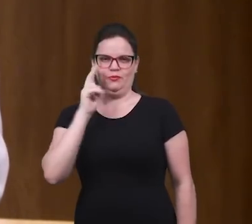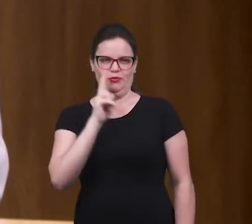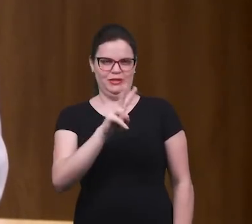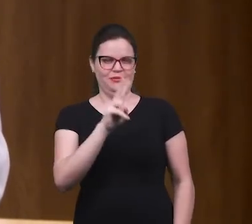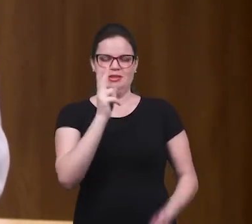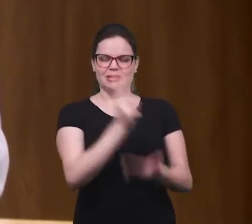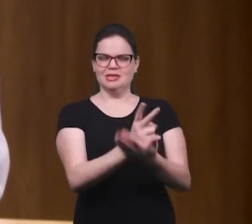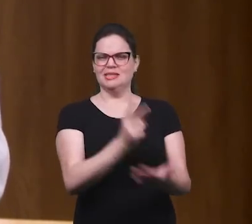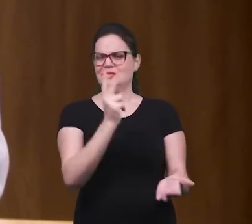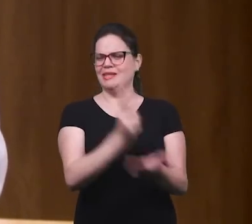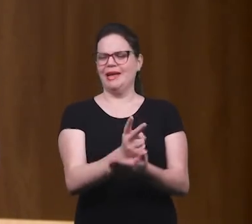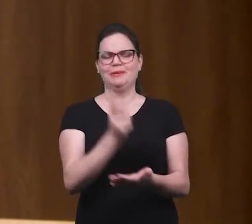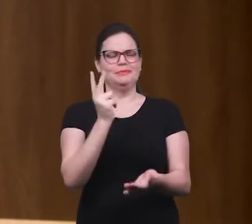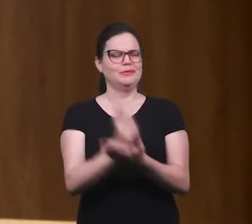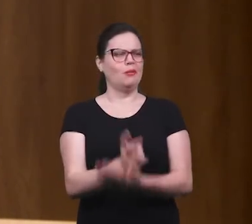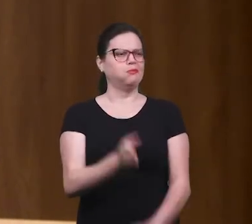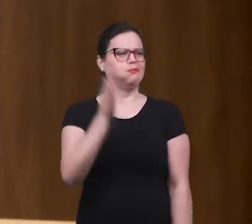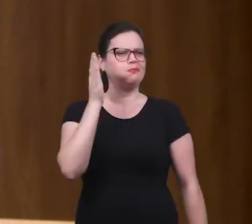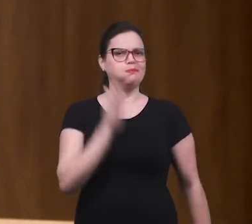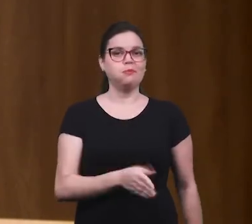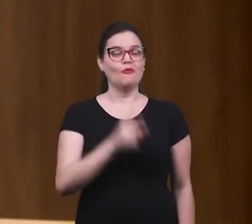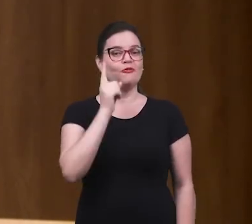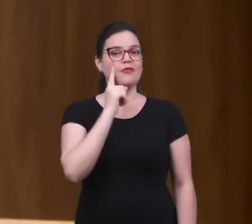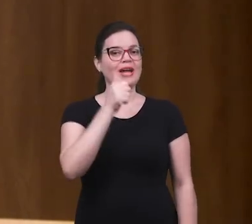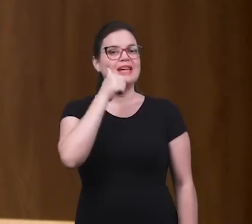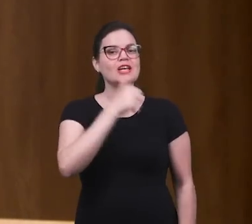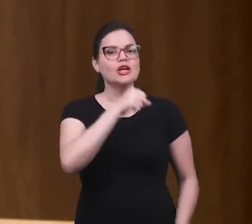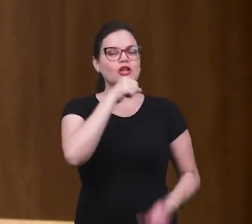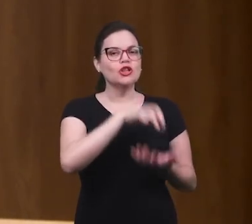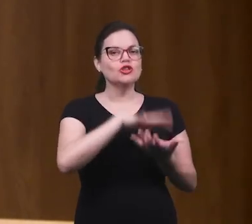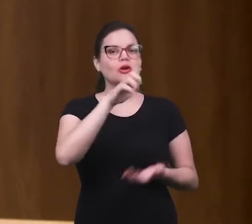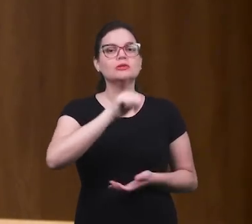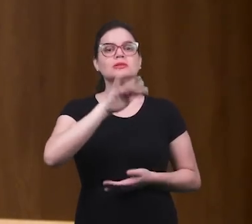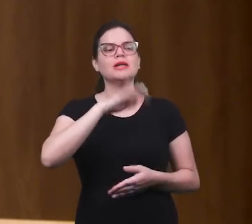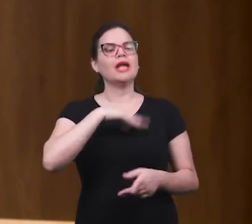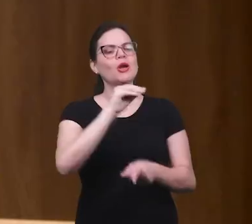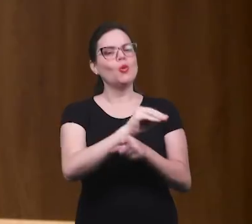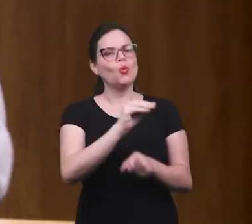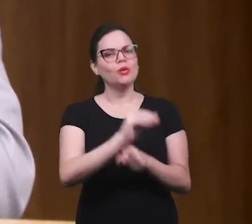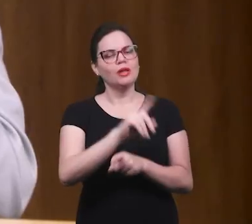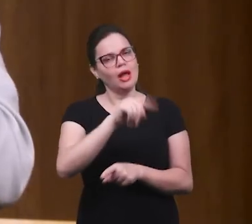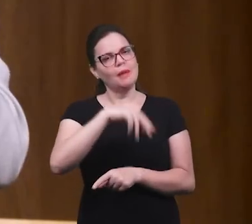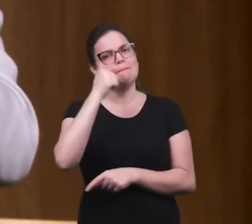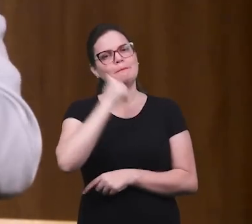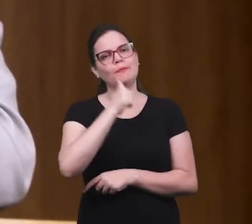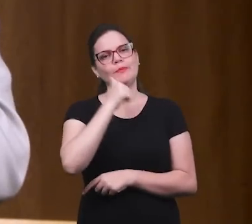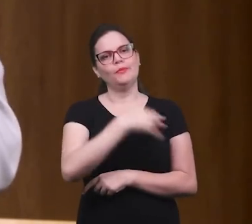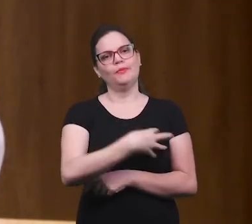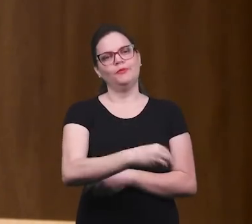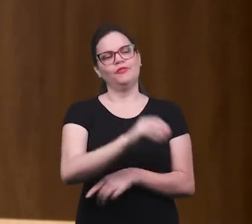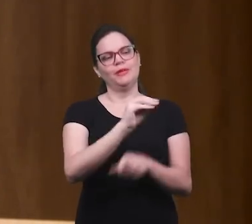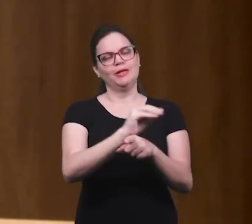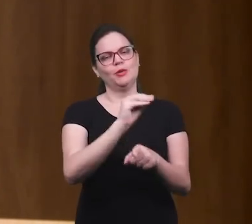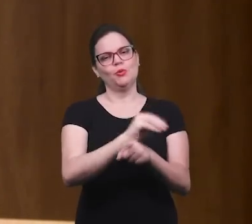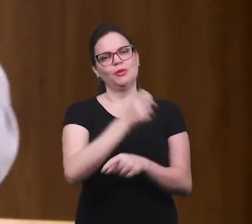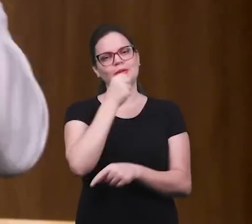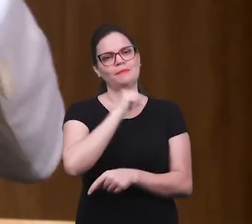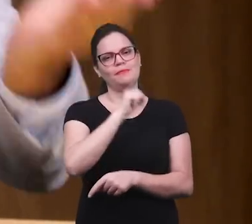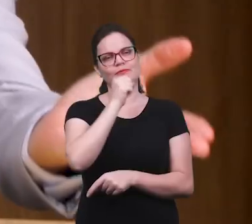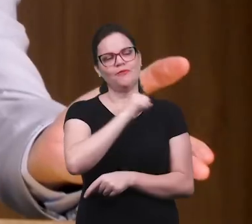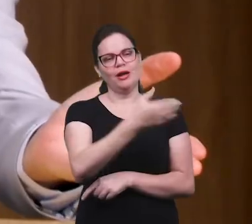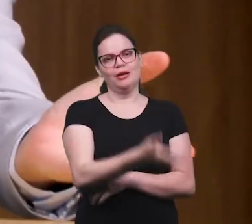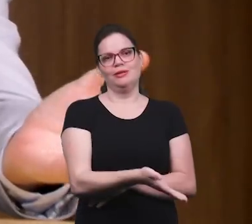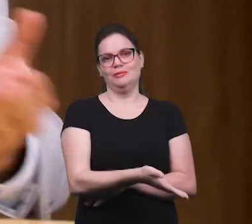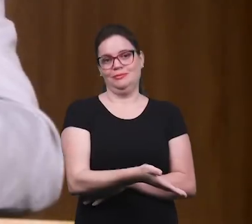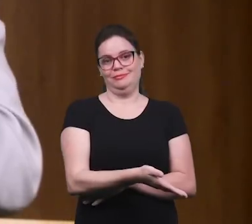pais idosos, ou bem idosos, geralmente quem está cuidando são as filhas. O homem, porque ele passa agora a ter uma outra mulher